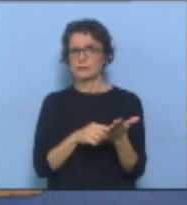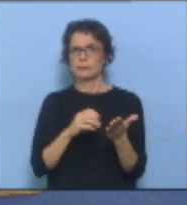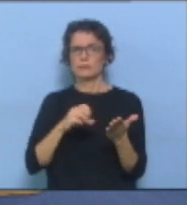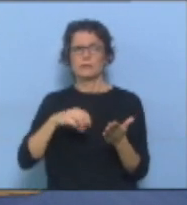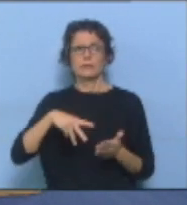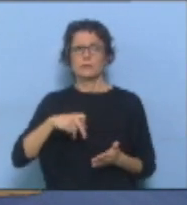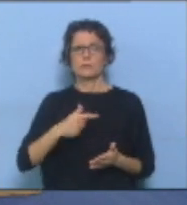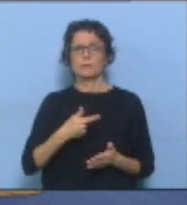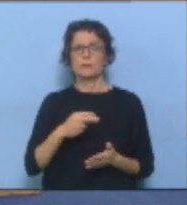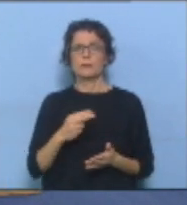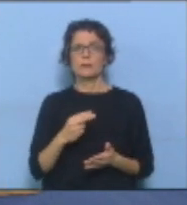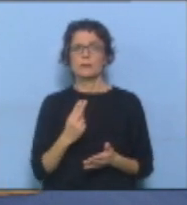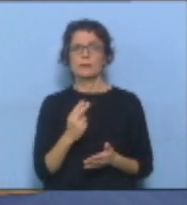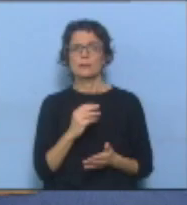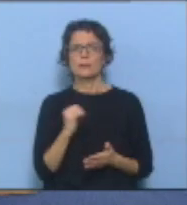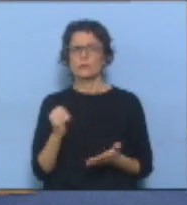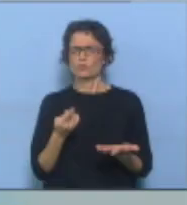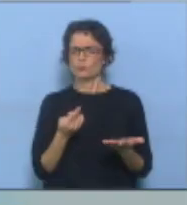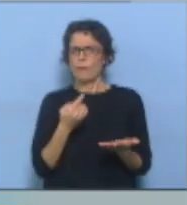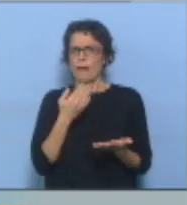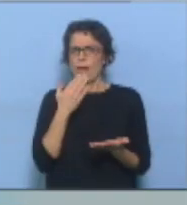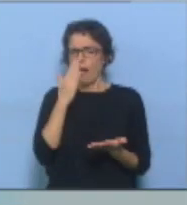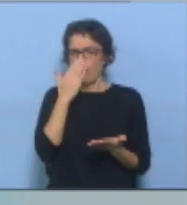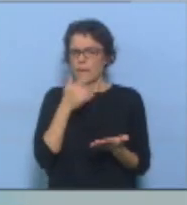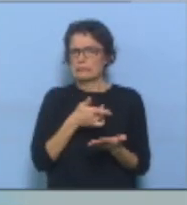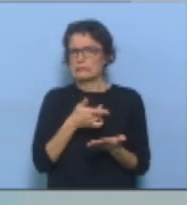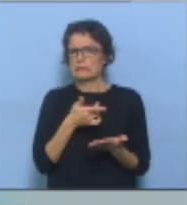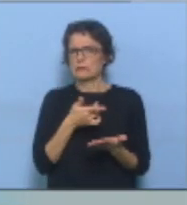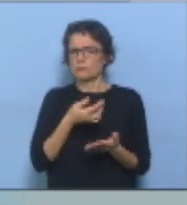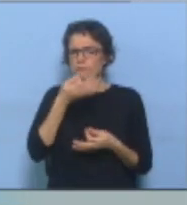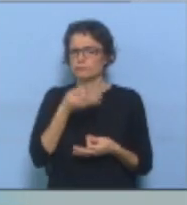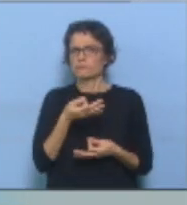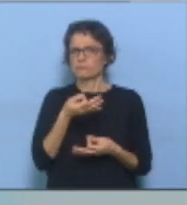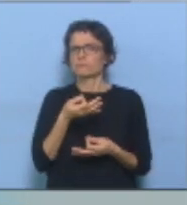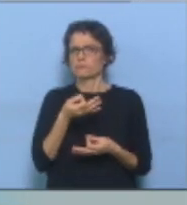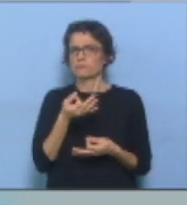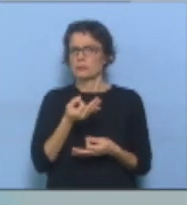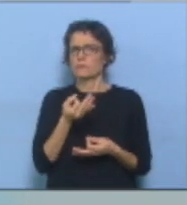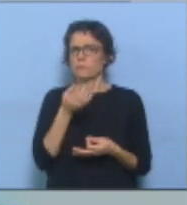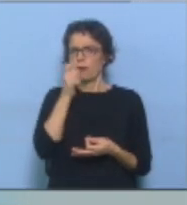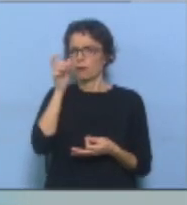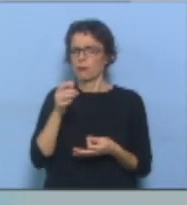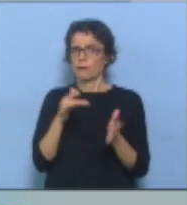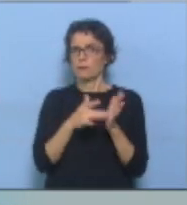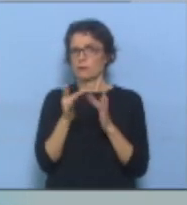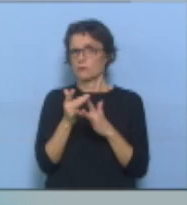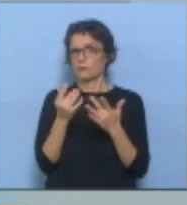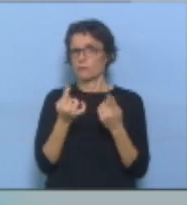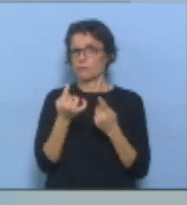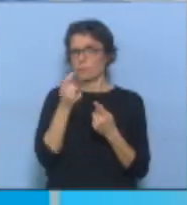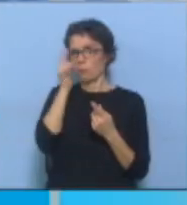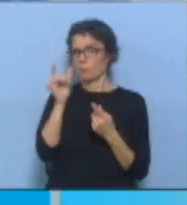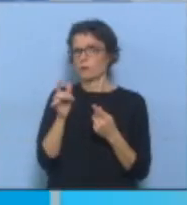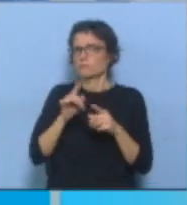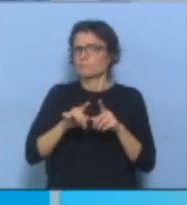apresenta-nos aqui quase uma confirmação, não é? Um aval de que Jesus é diferente, tem